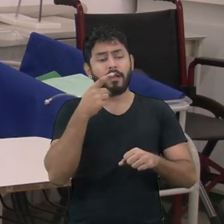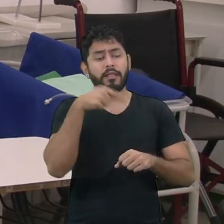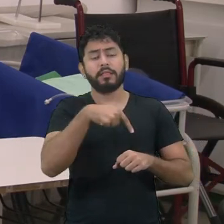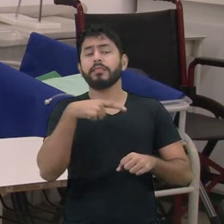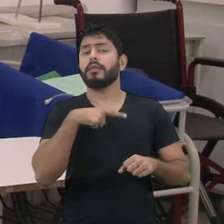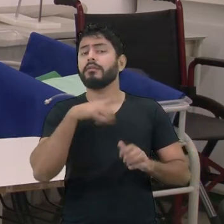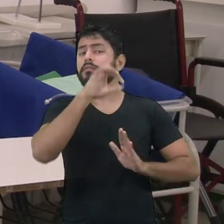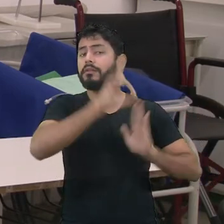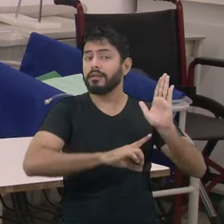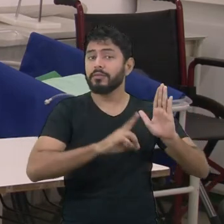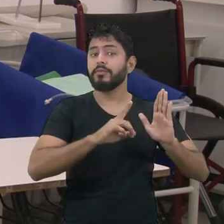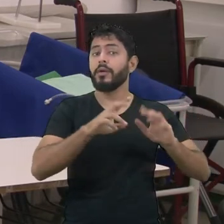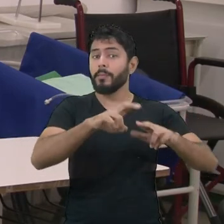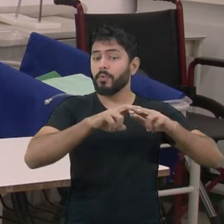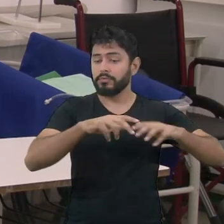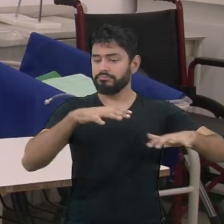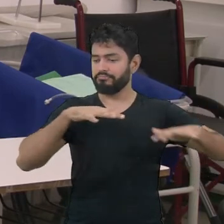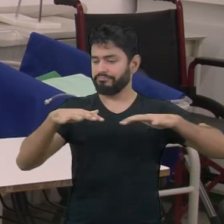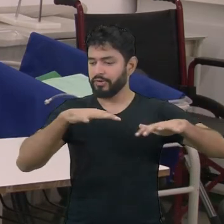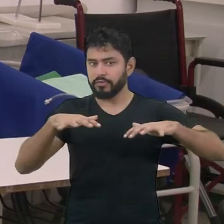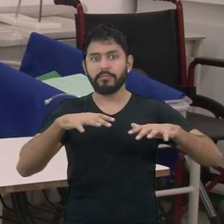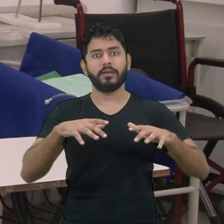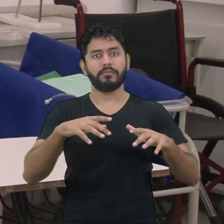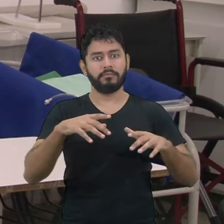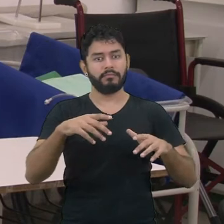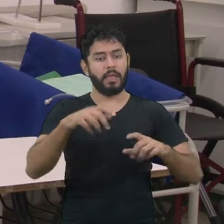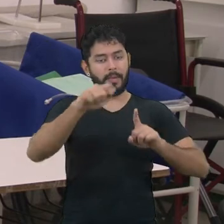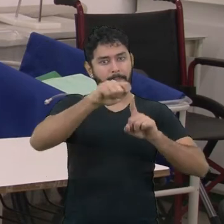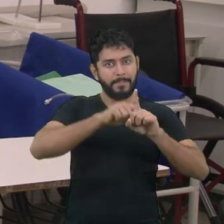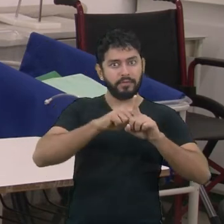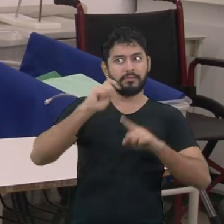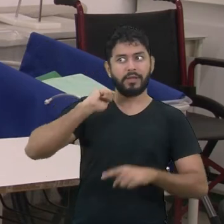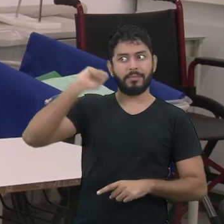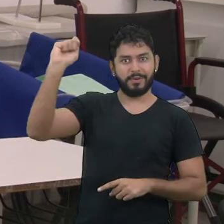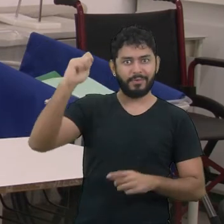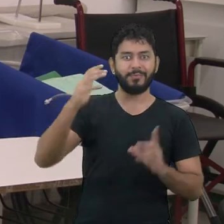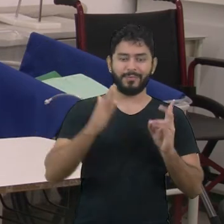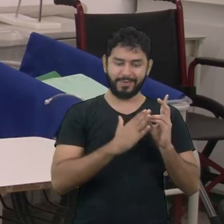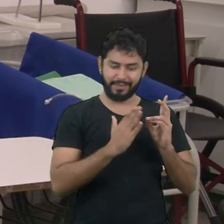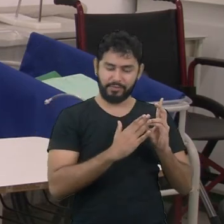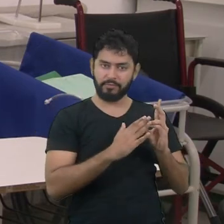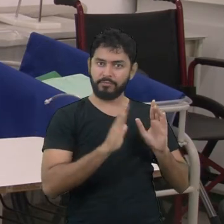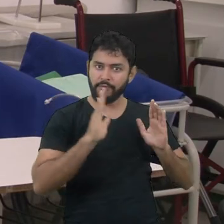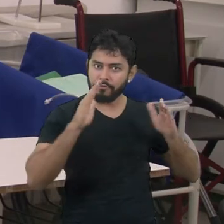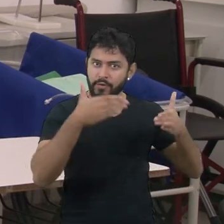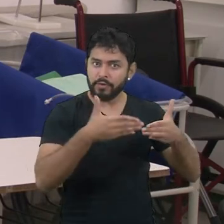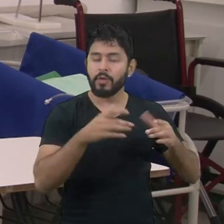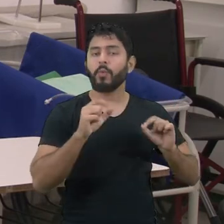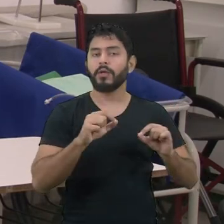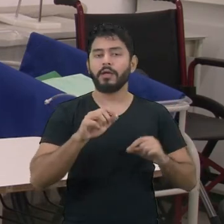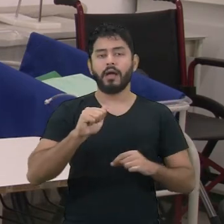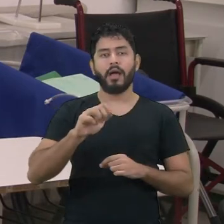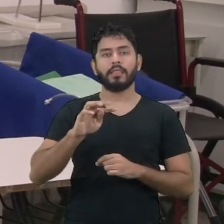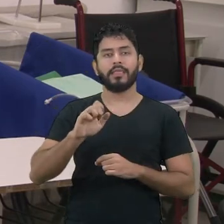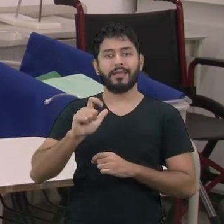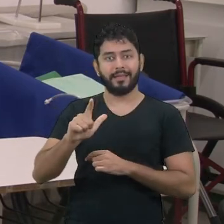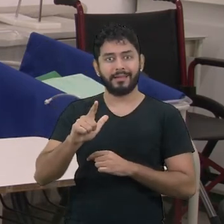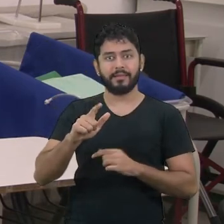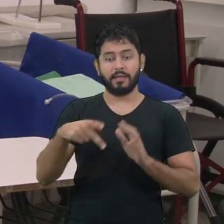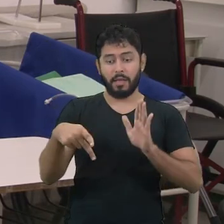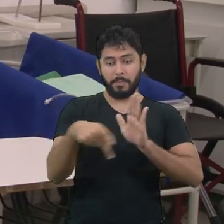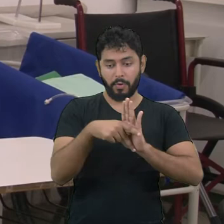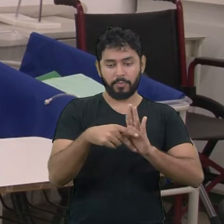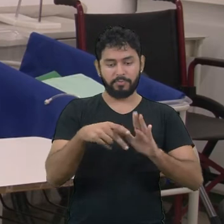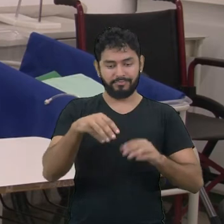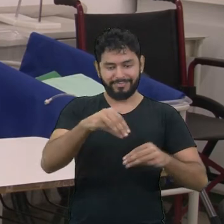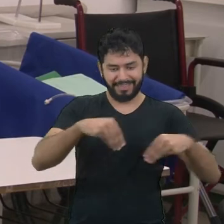isso mobilizações, principalmente voltado para esse mês de abril, por isso o Abril Indígena, por exemplo, voltado para o ATL, que é o Acampamento Terra Livre, em